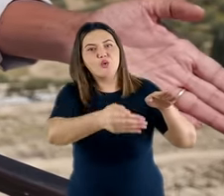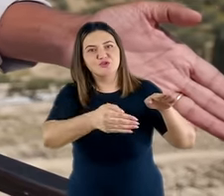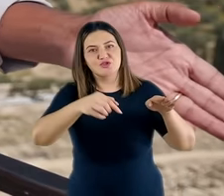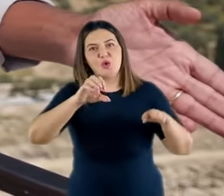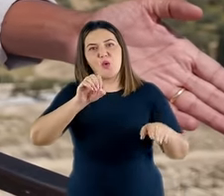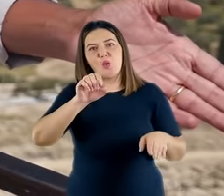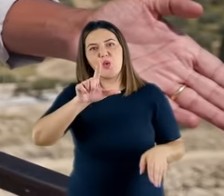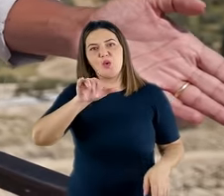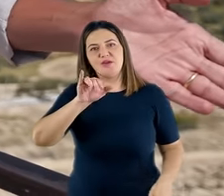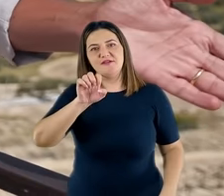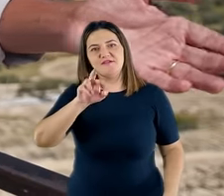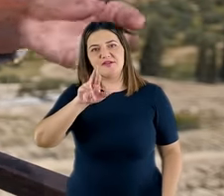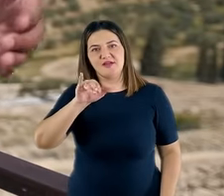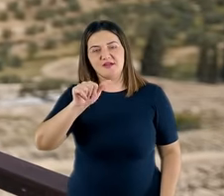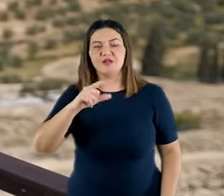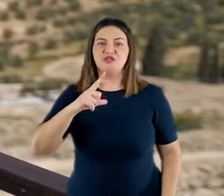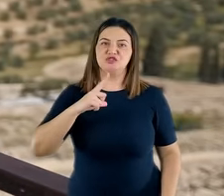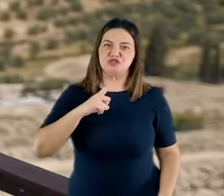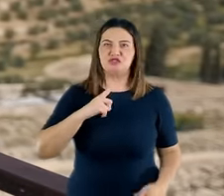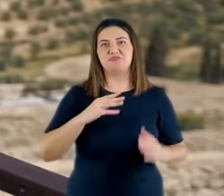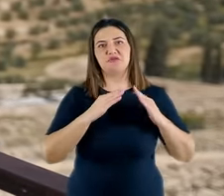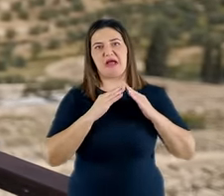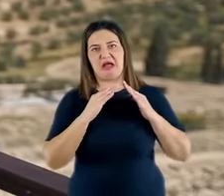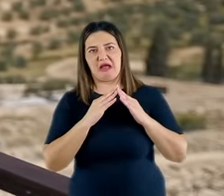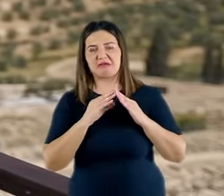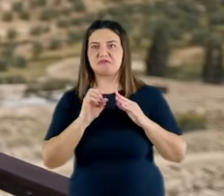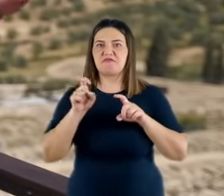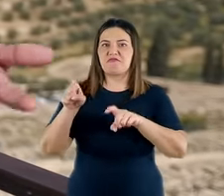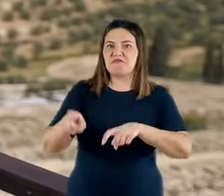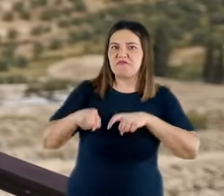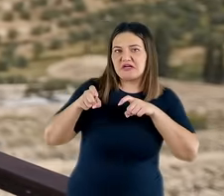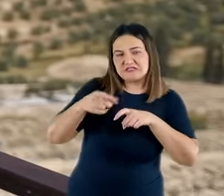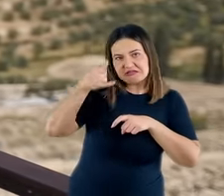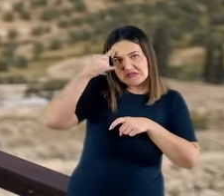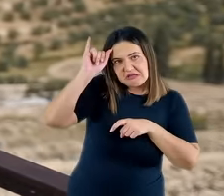Oliveiras, onde eu estou. Muitas pessoas que tinham aqui uma propriedade, quem sabe